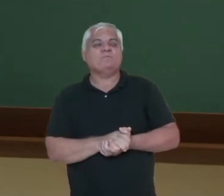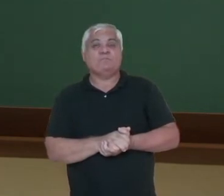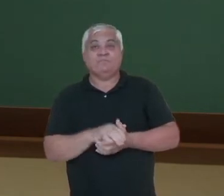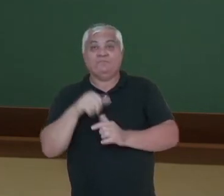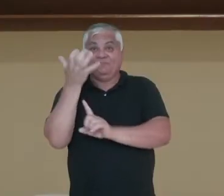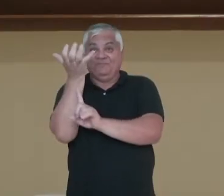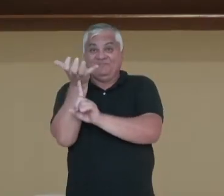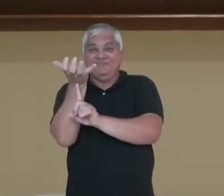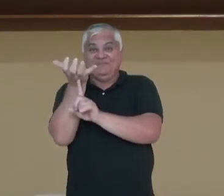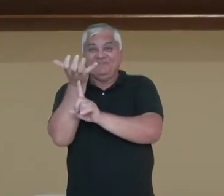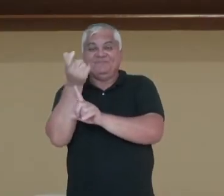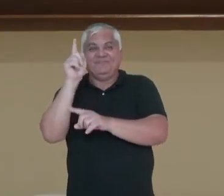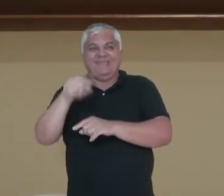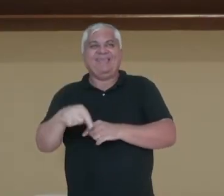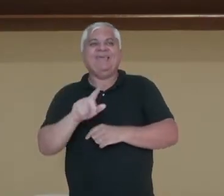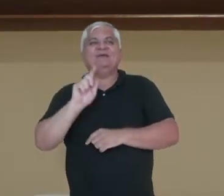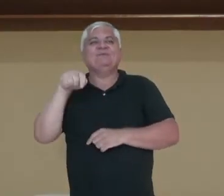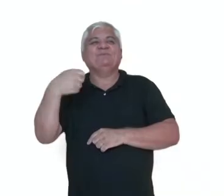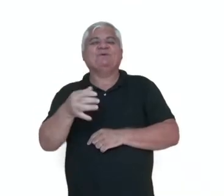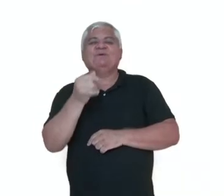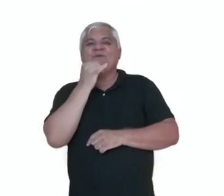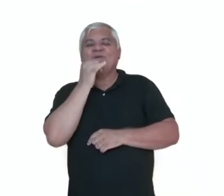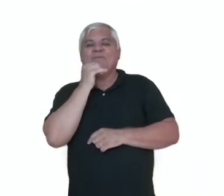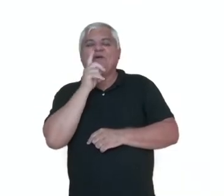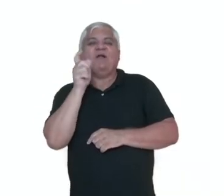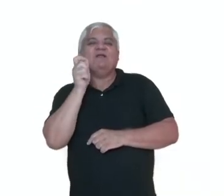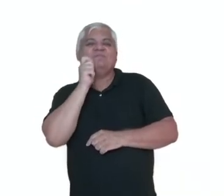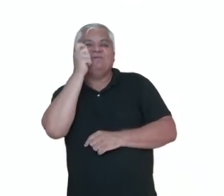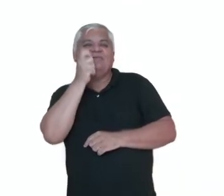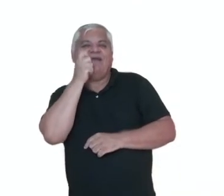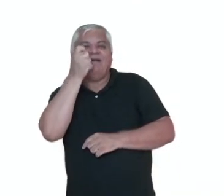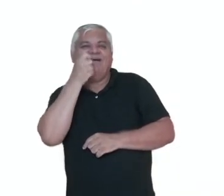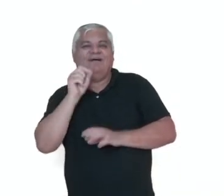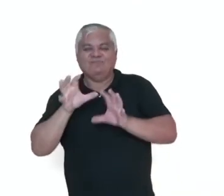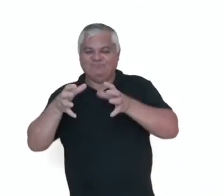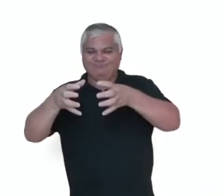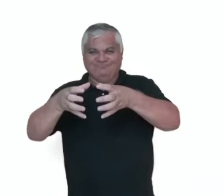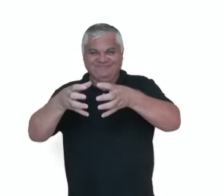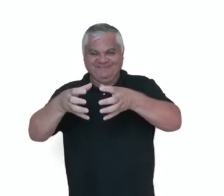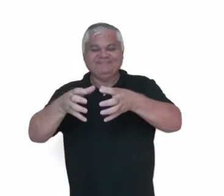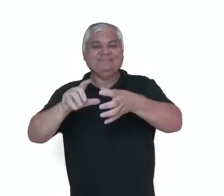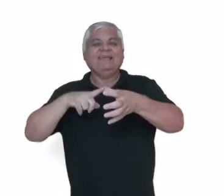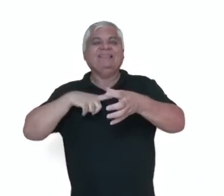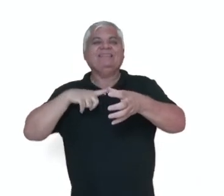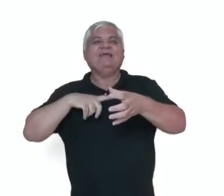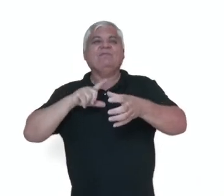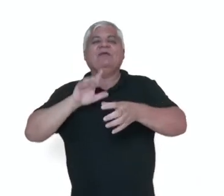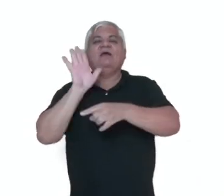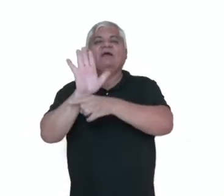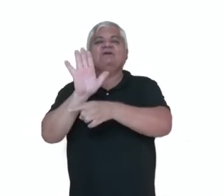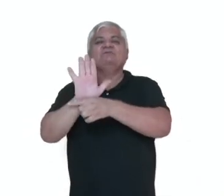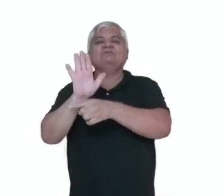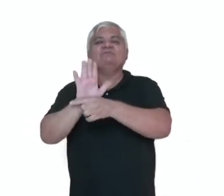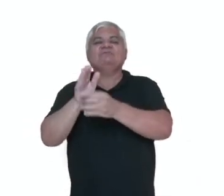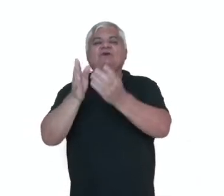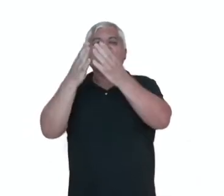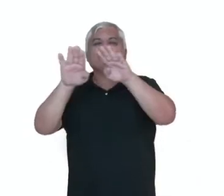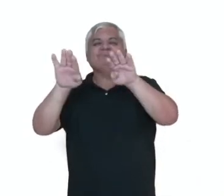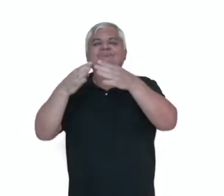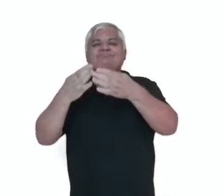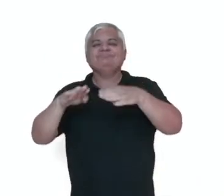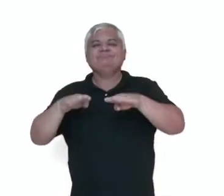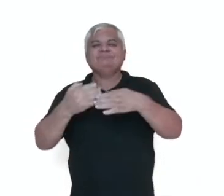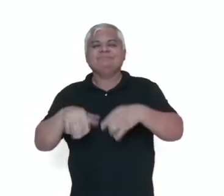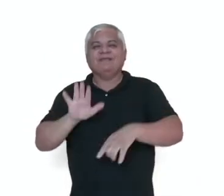então, a semente é conhecida, né, como pinhão, o estróbilo feminino é denominado pinha, e essa semente ela contribui para aumentar a sobrevivência do